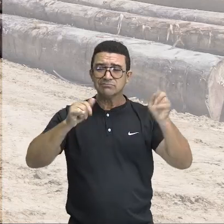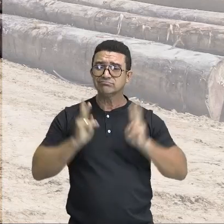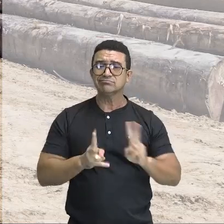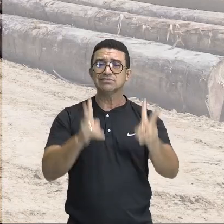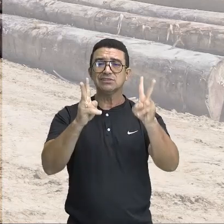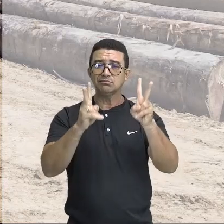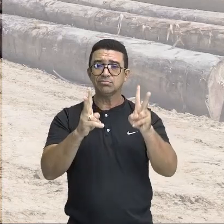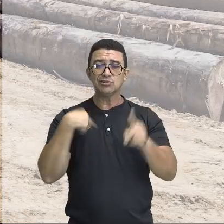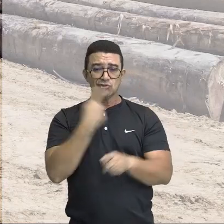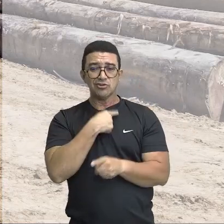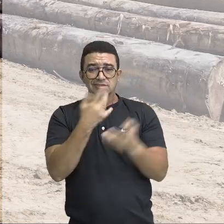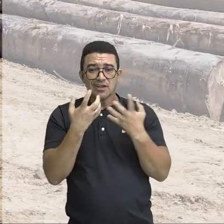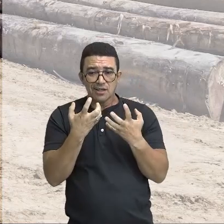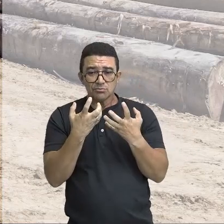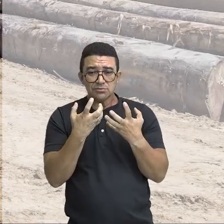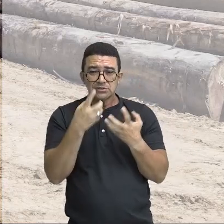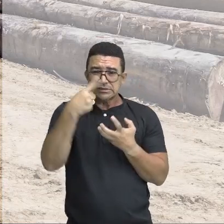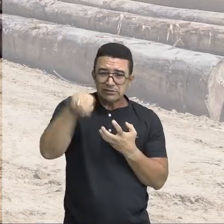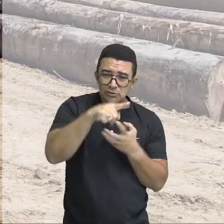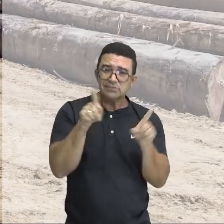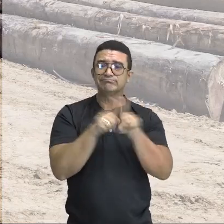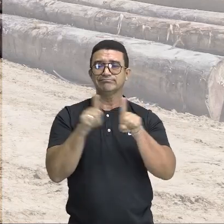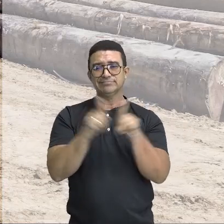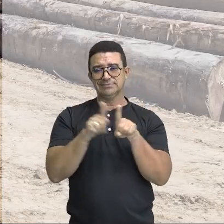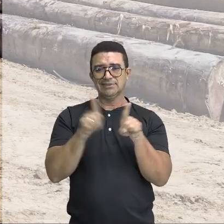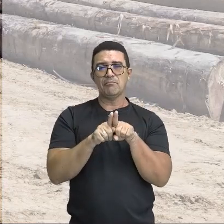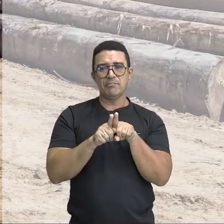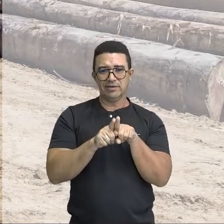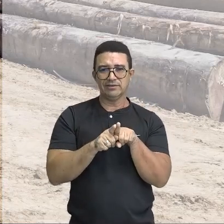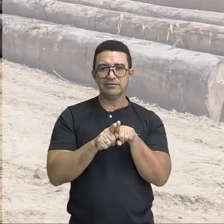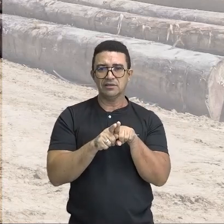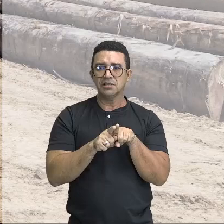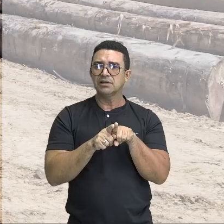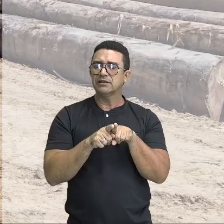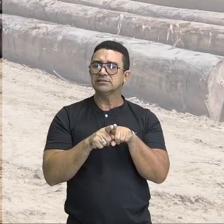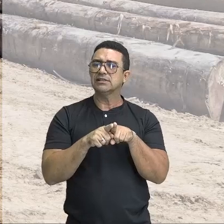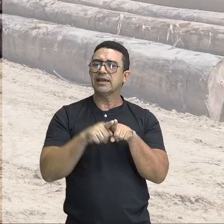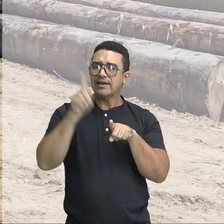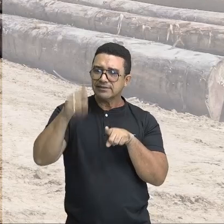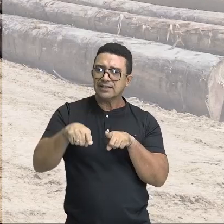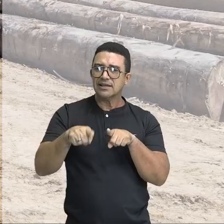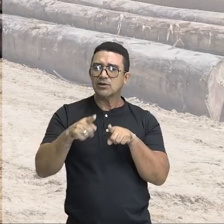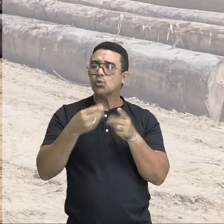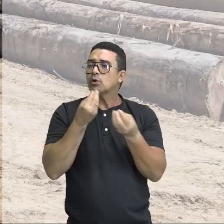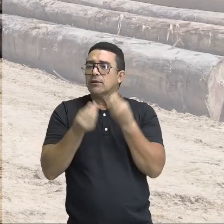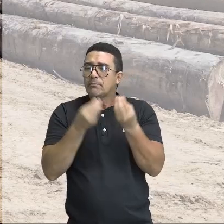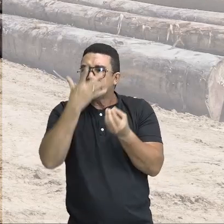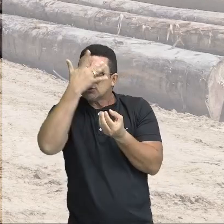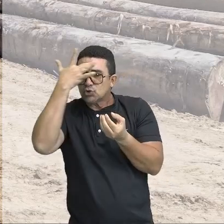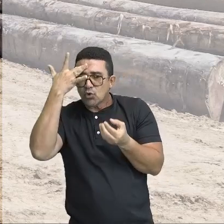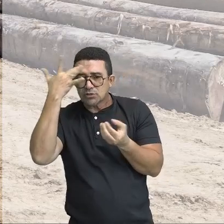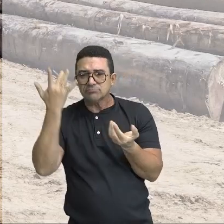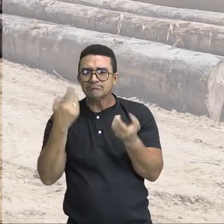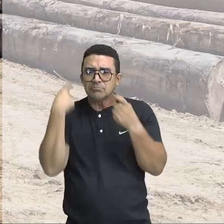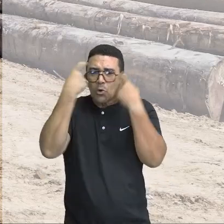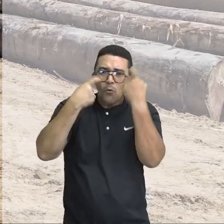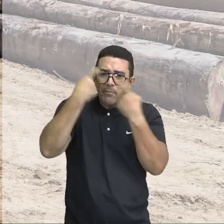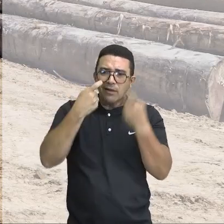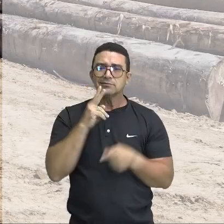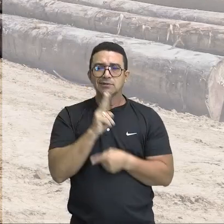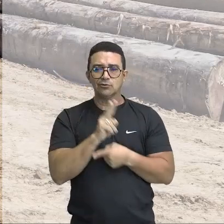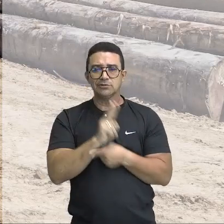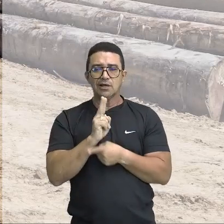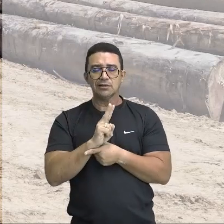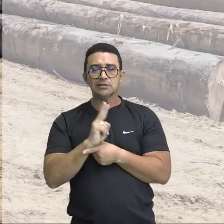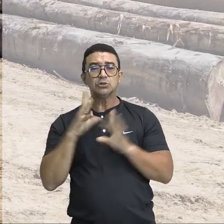incansavelmente e queremos que vocês também sejam esses porta-vozes da floresta, para que todo